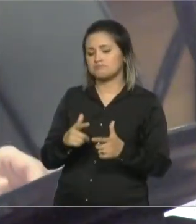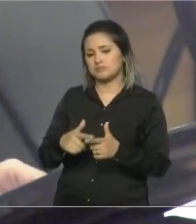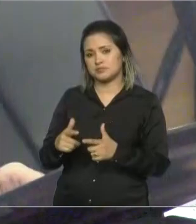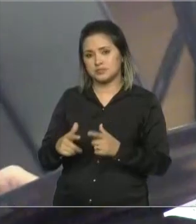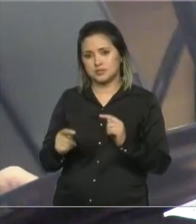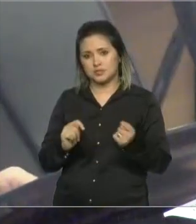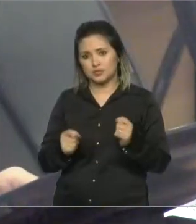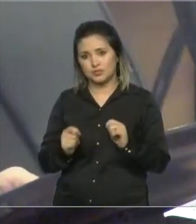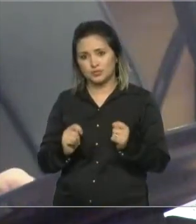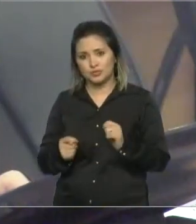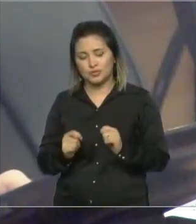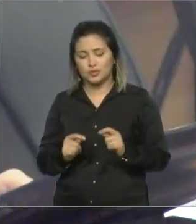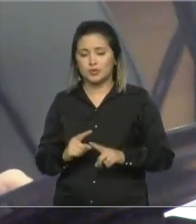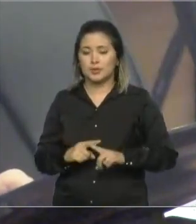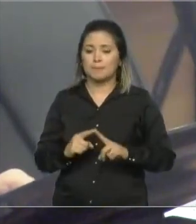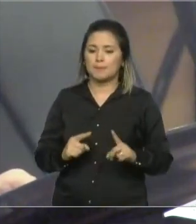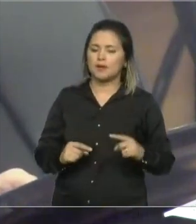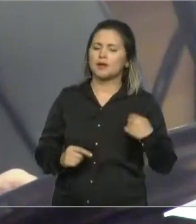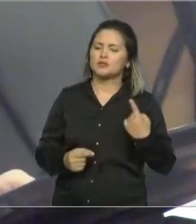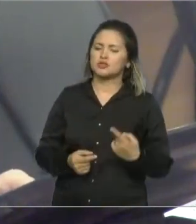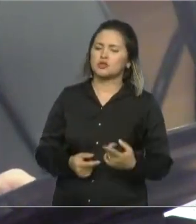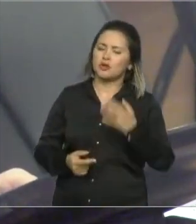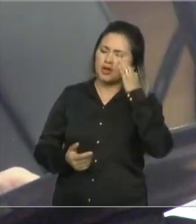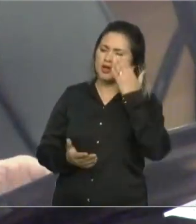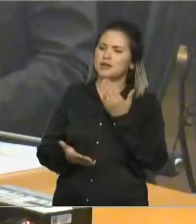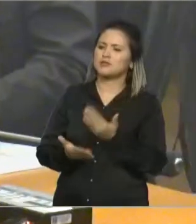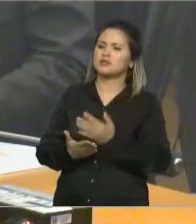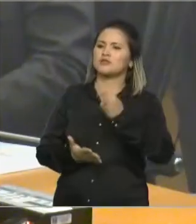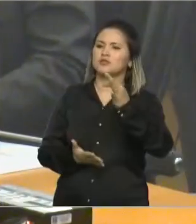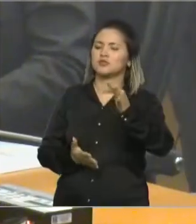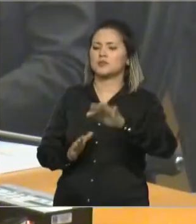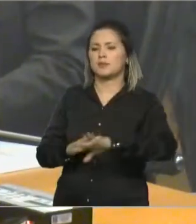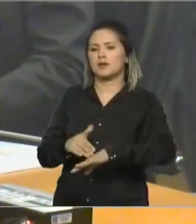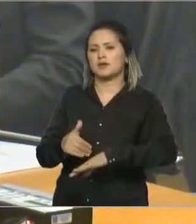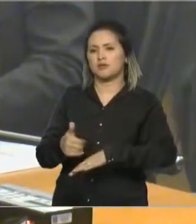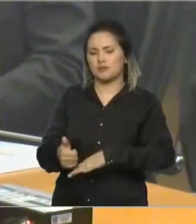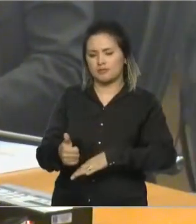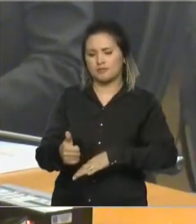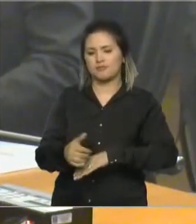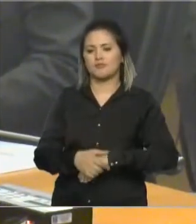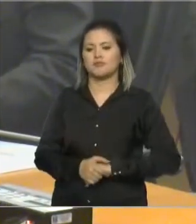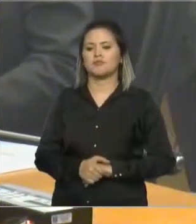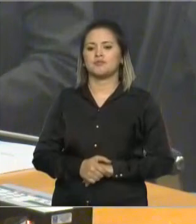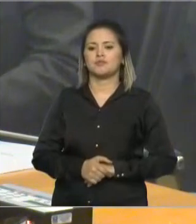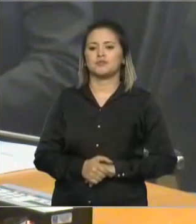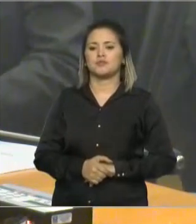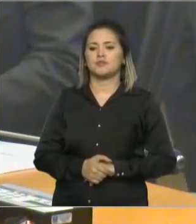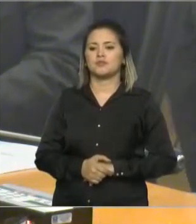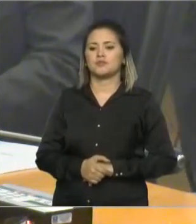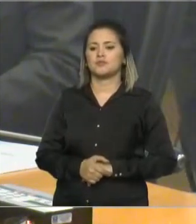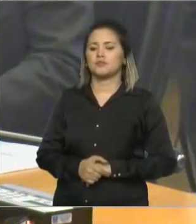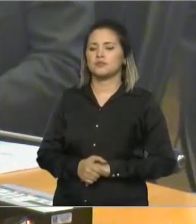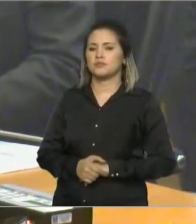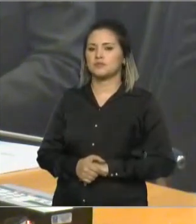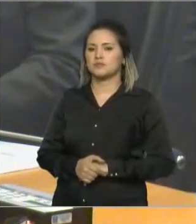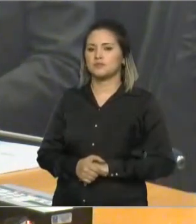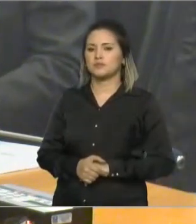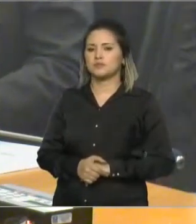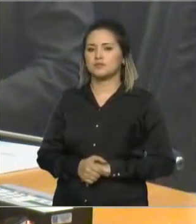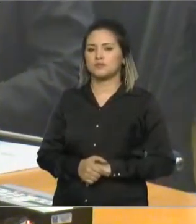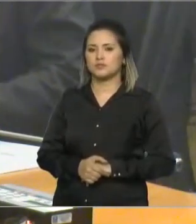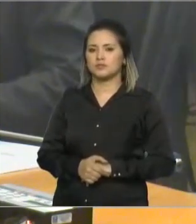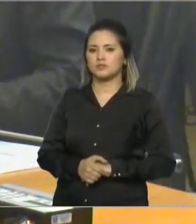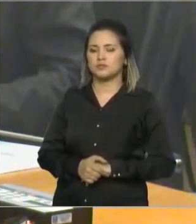Brasil. Mas a gente tem esperança em dias melhores e, certamente, quando temos bons capitães à frente do barco,